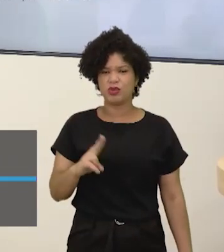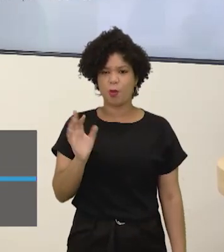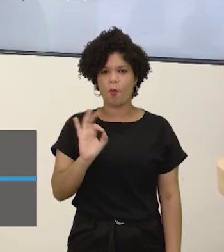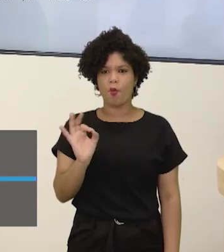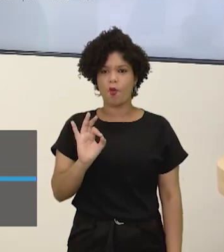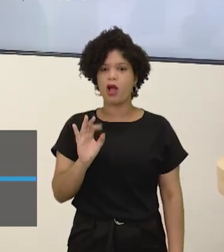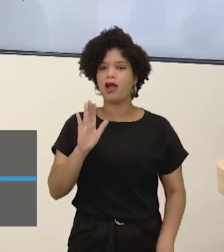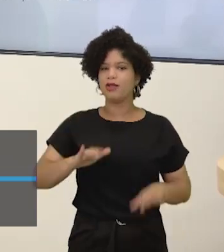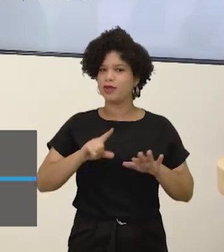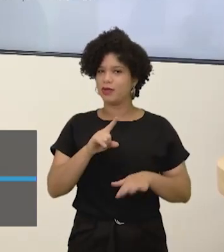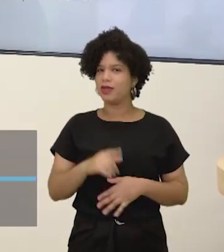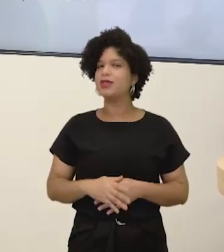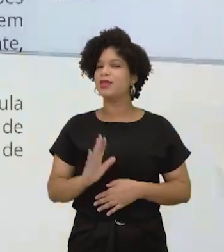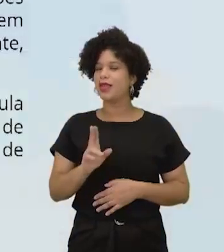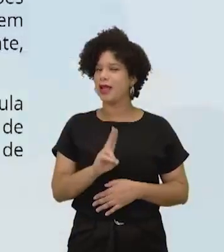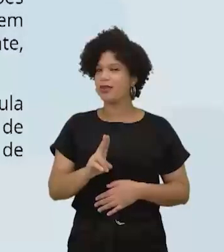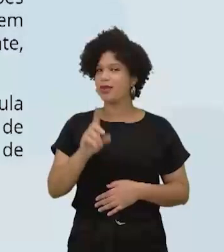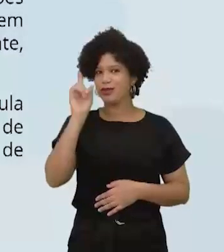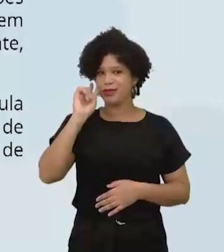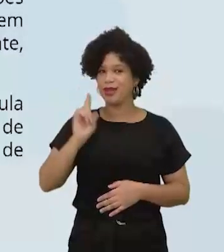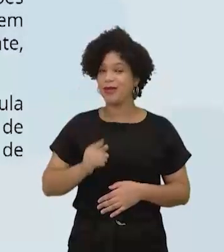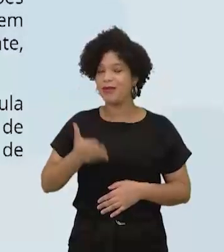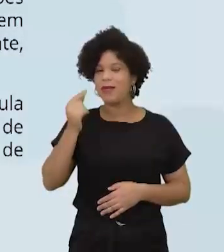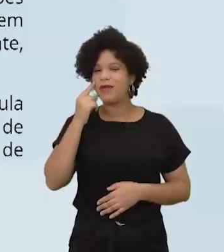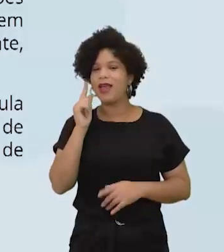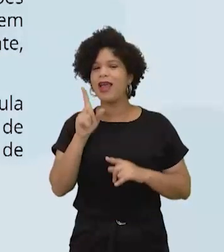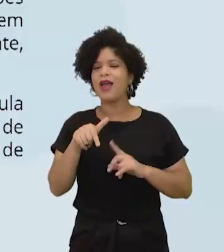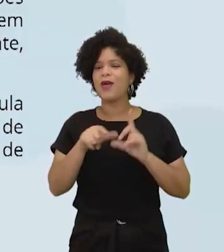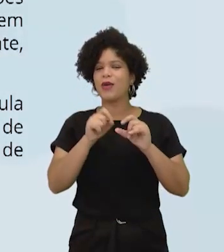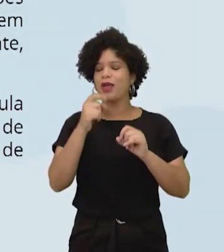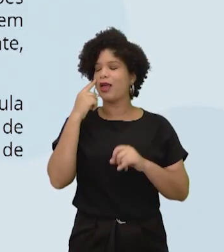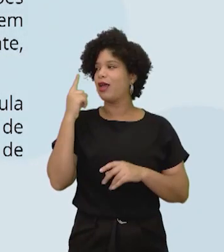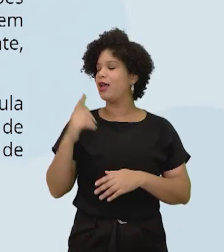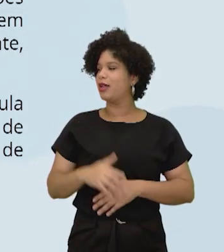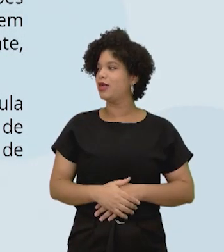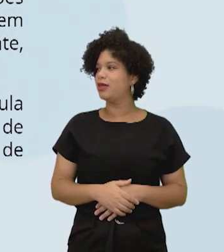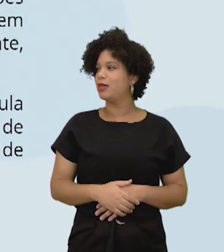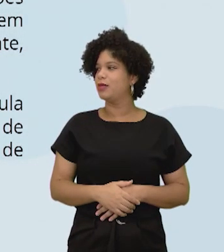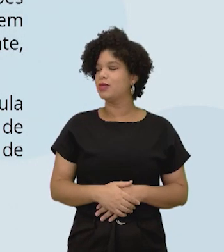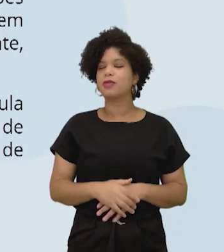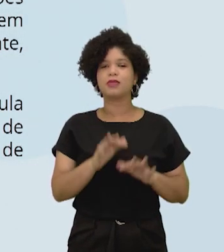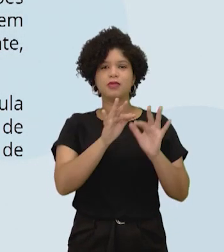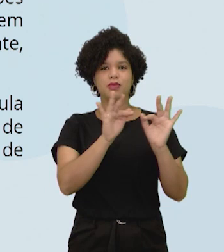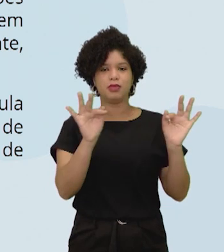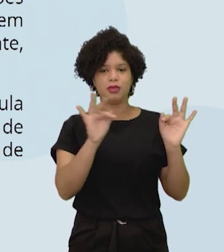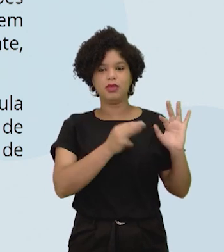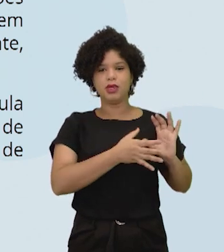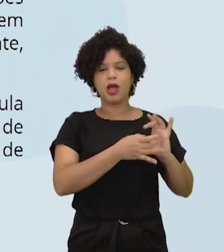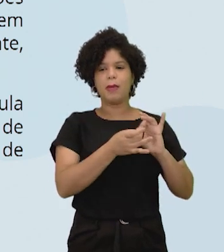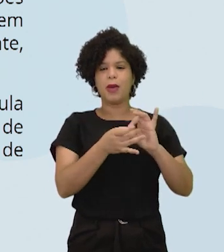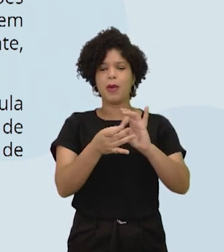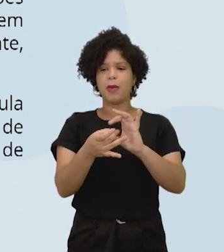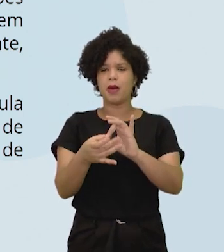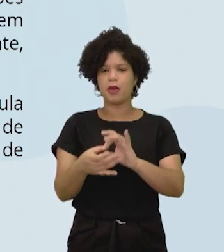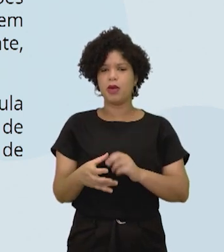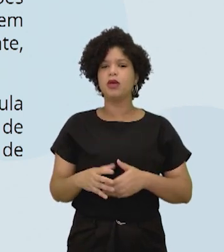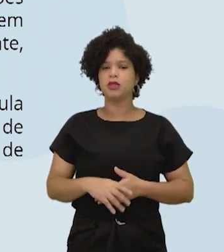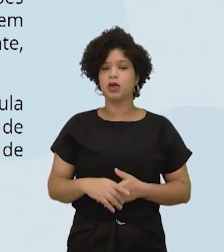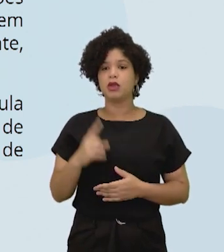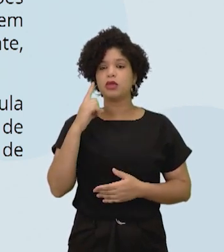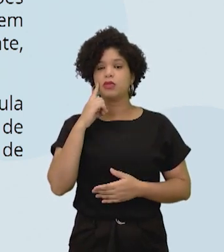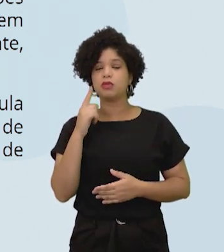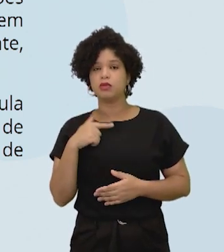repente você tropeçou nela e não viu. Olha lá, orações coordenadas. Nos enunciados, sejam eles escritos ou orais,